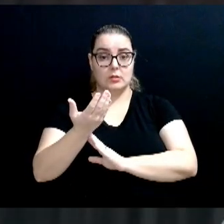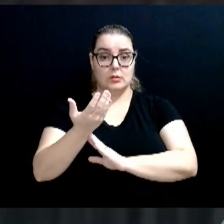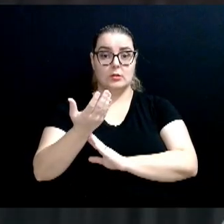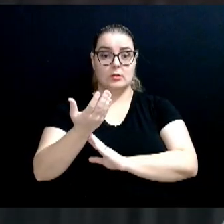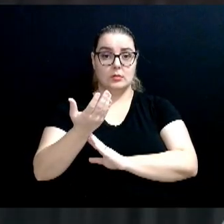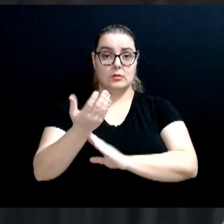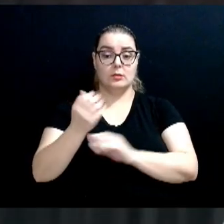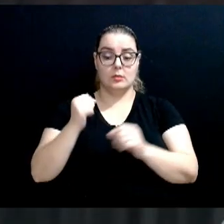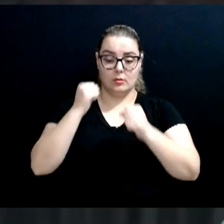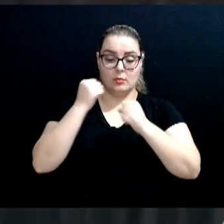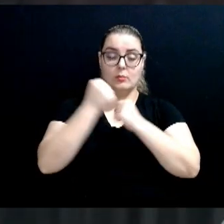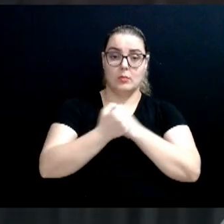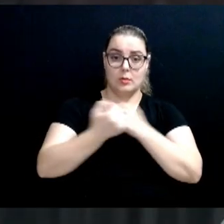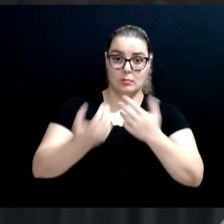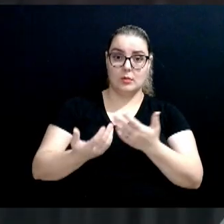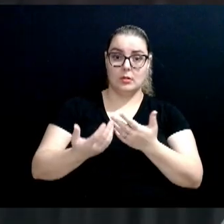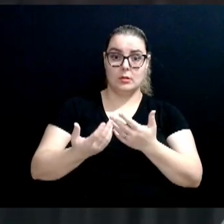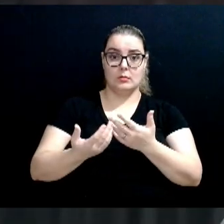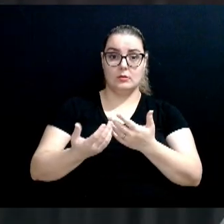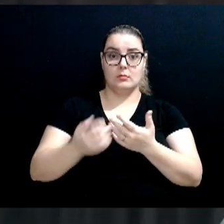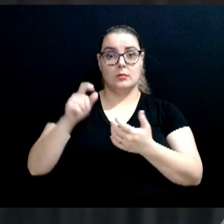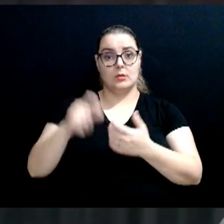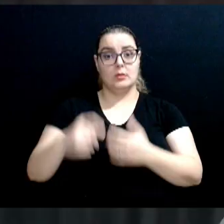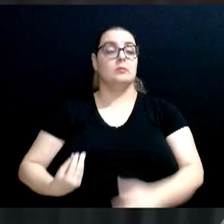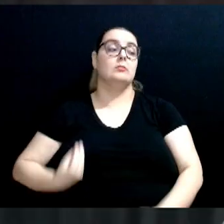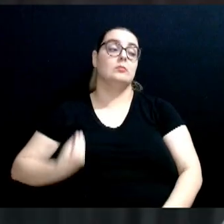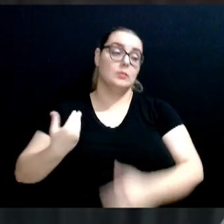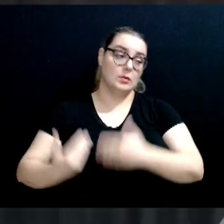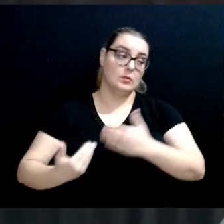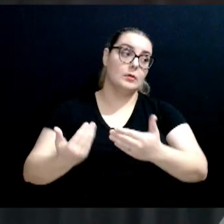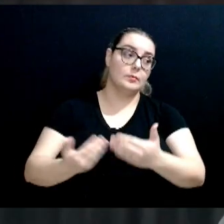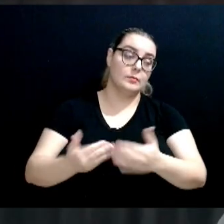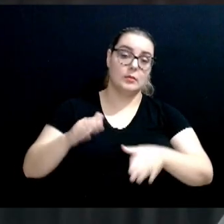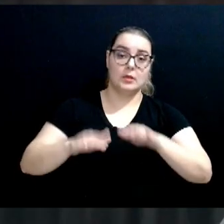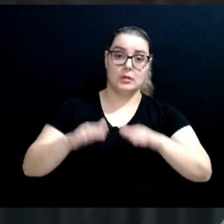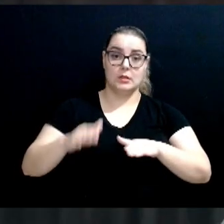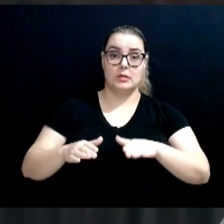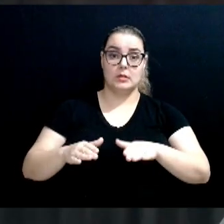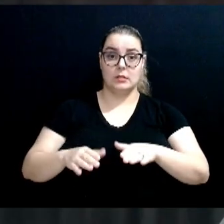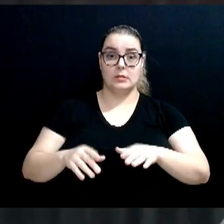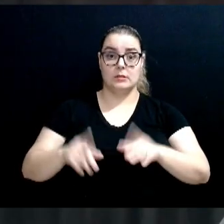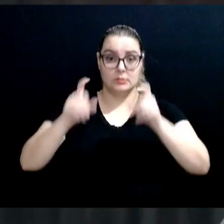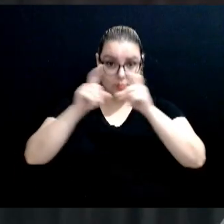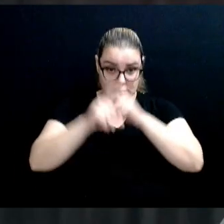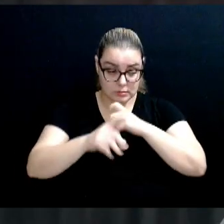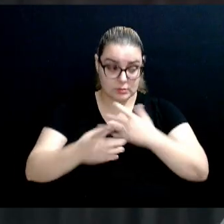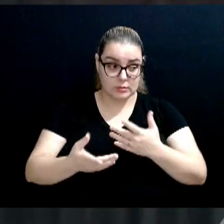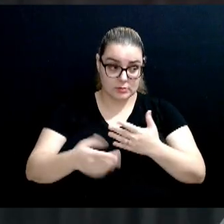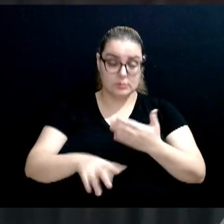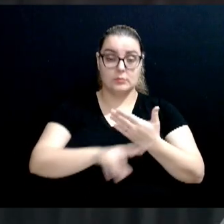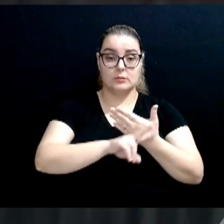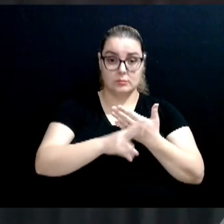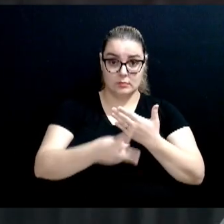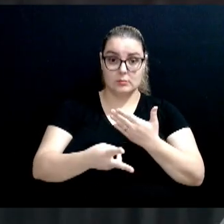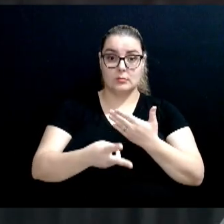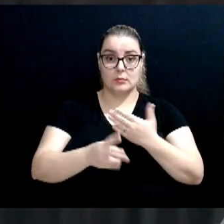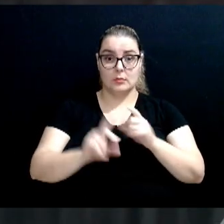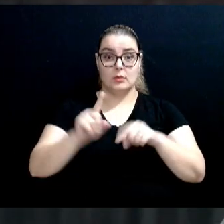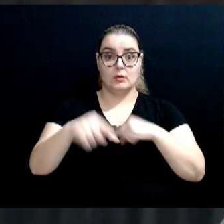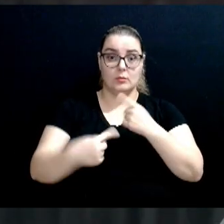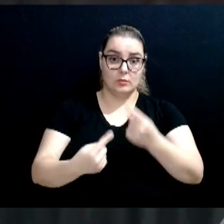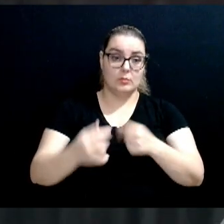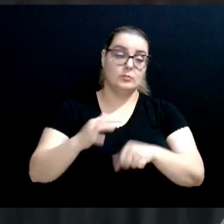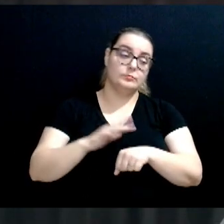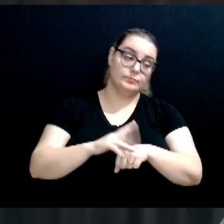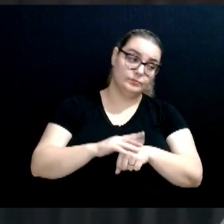proteção para esse indivíduo sobreviver, porque às vezes lidar com a dura realidade causa também um outro tipo de adoecimento. Então,